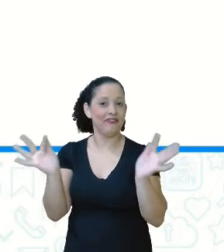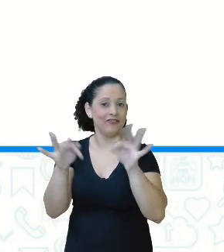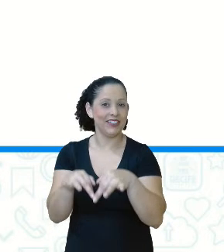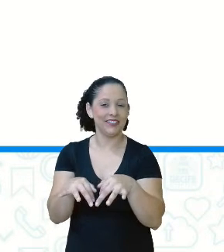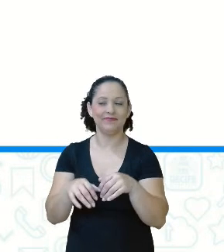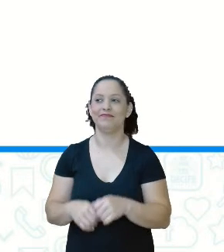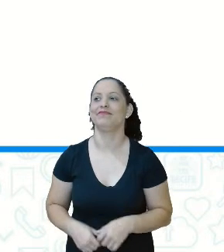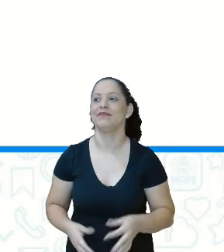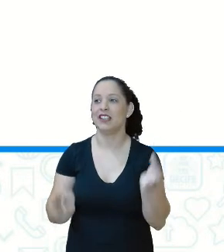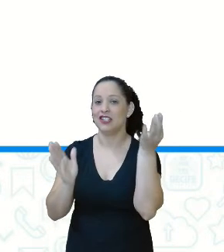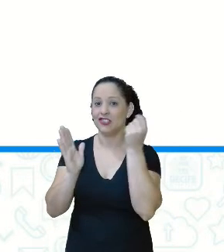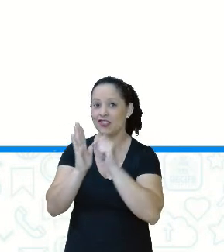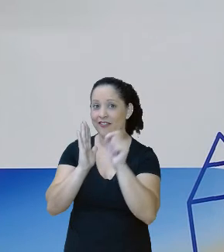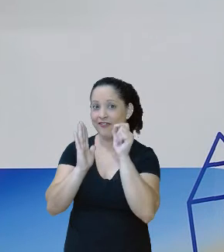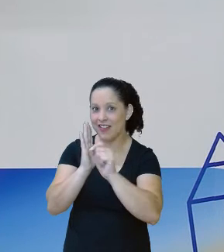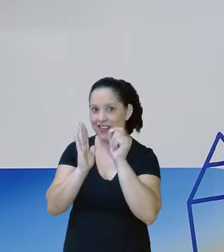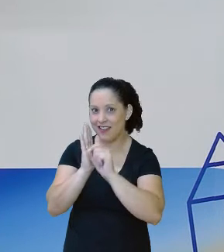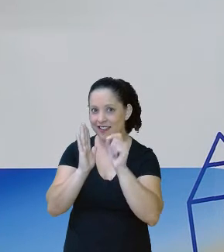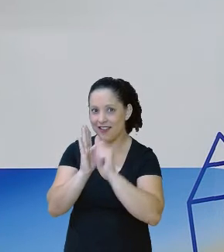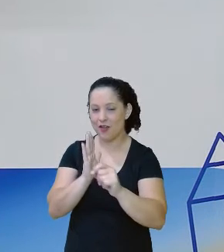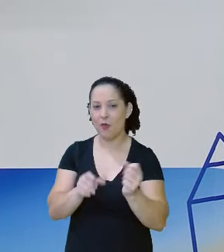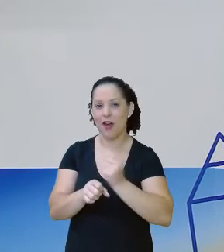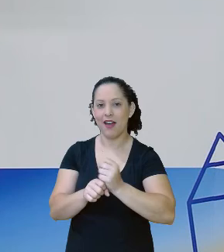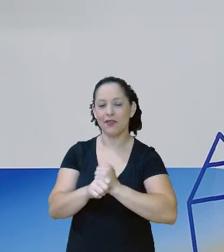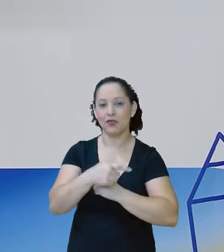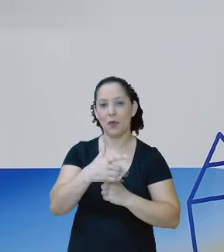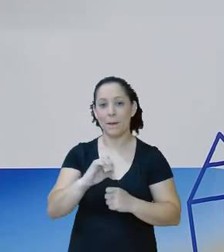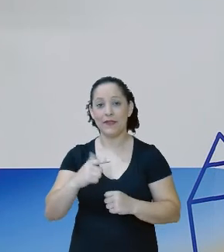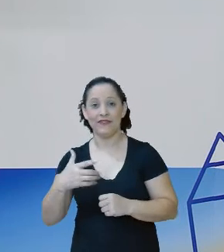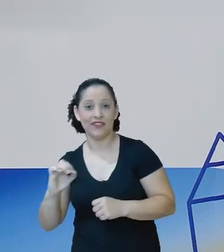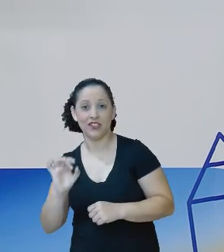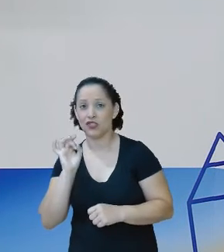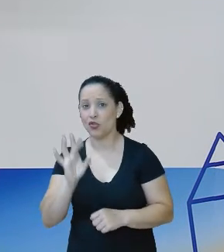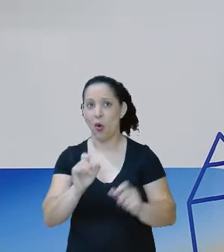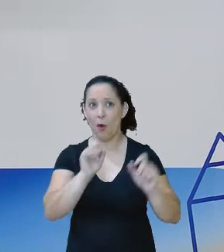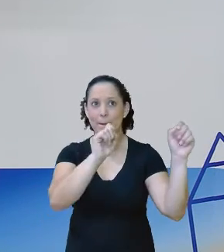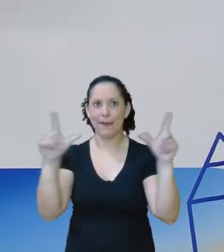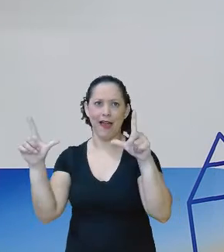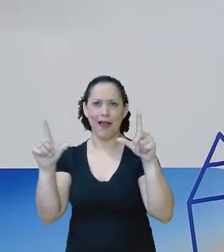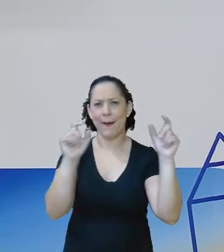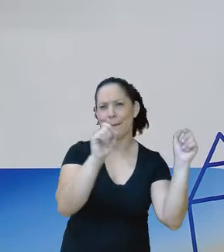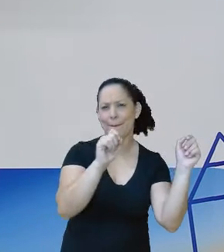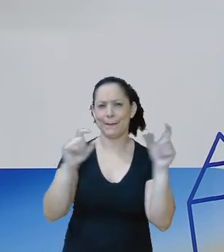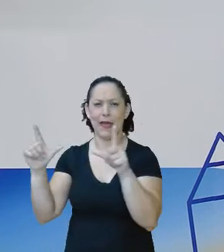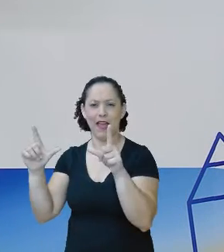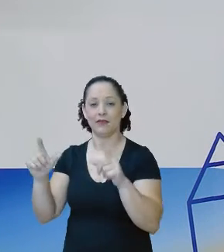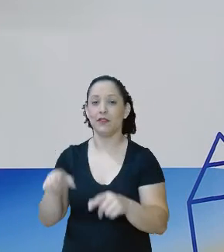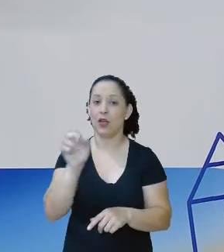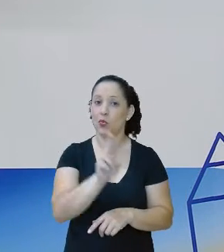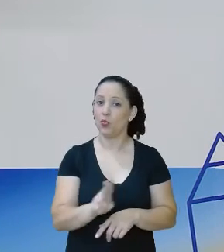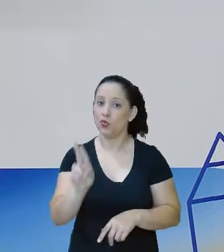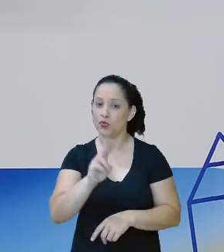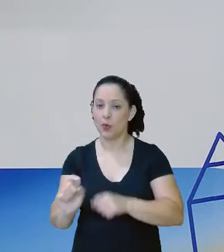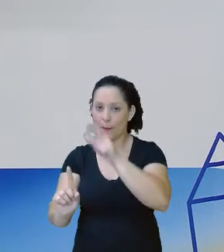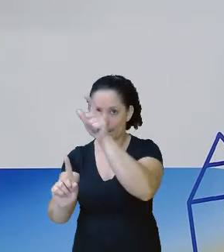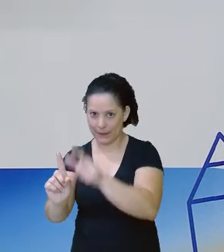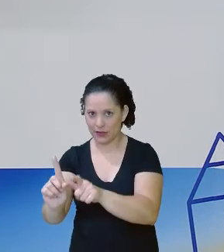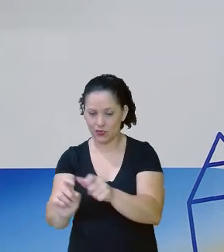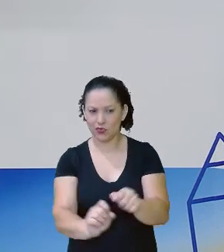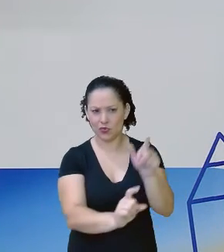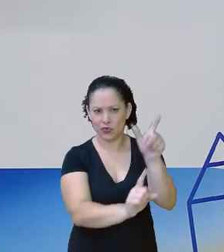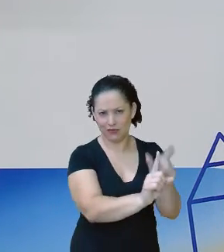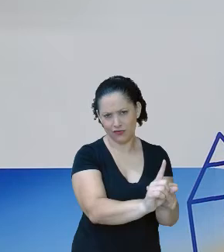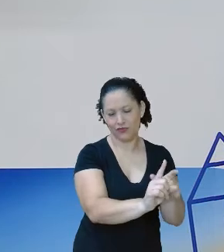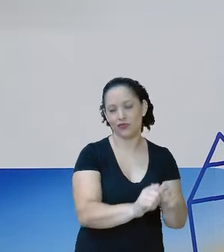Ela escreveu em 2020. Observem, duas telas. Ela usou alguns personagens, ela usou a Branca de